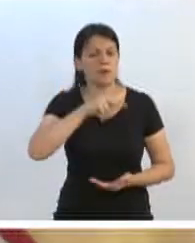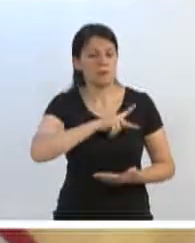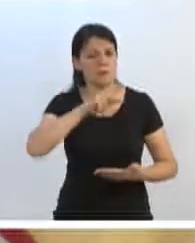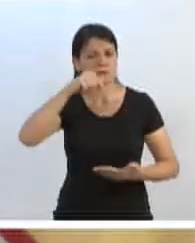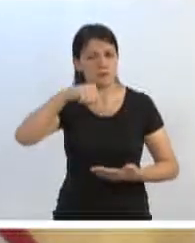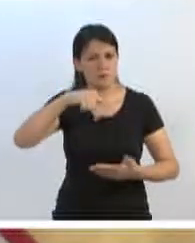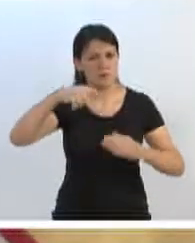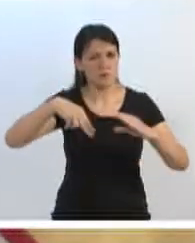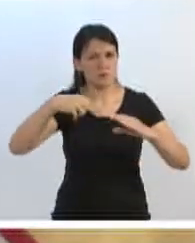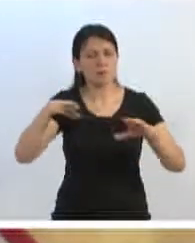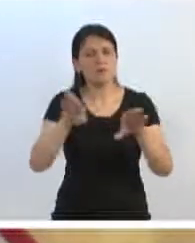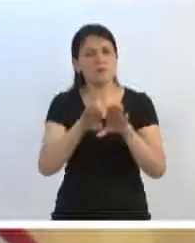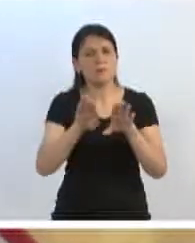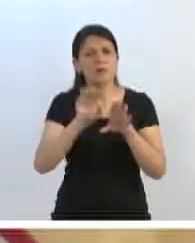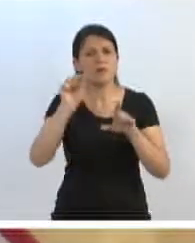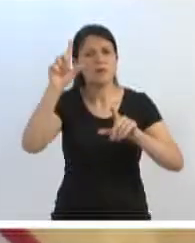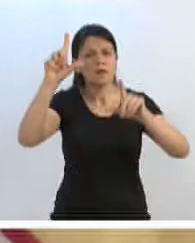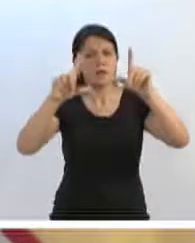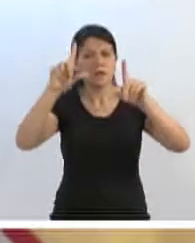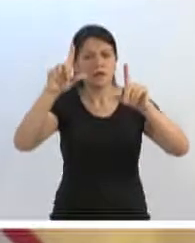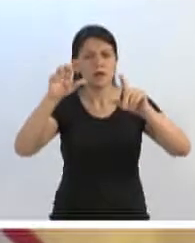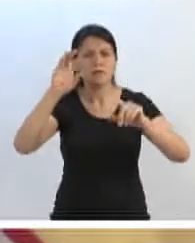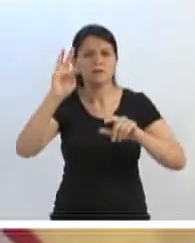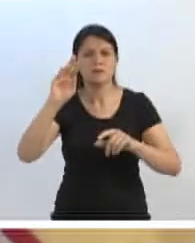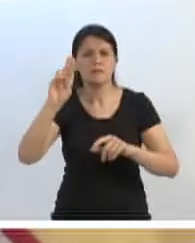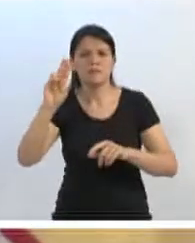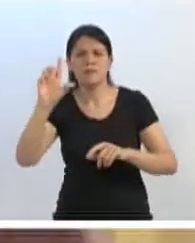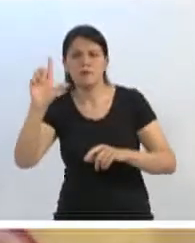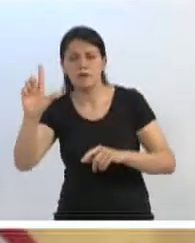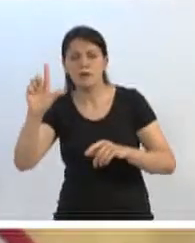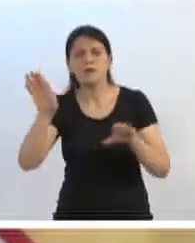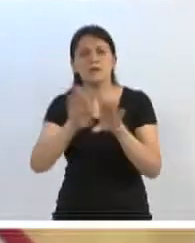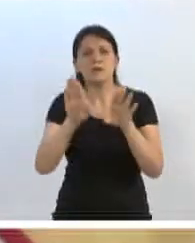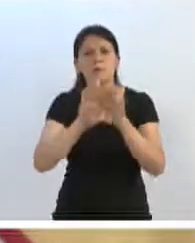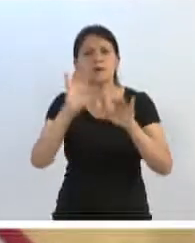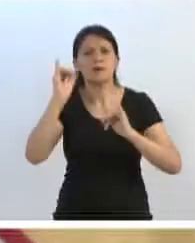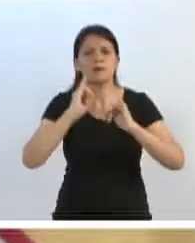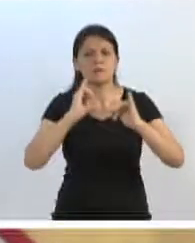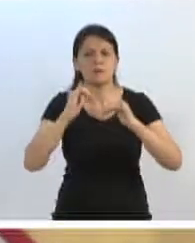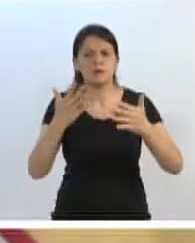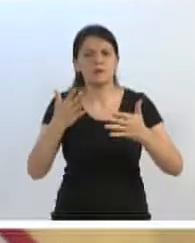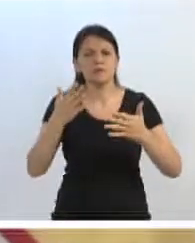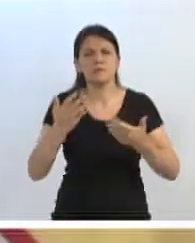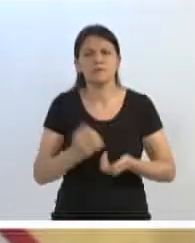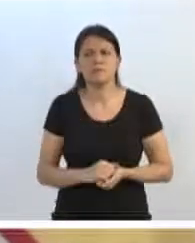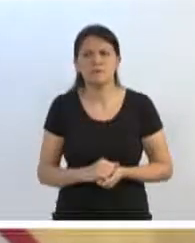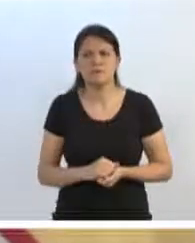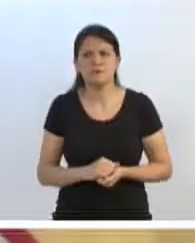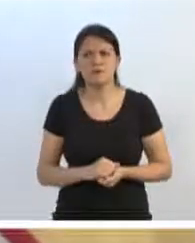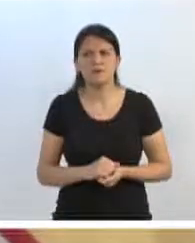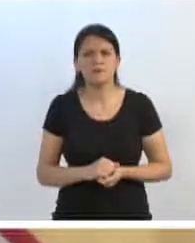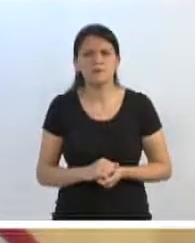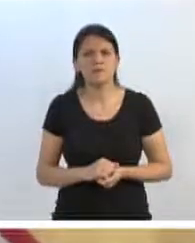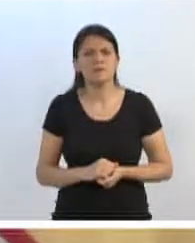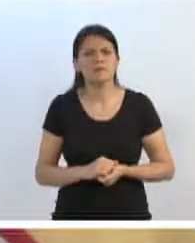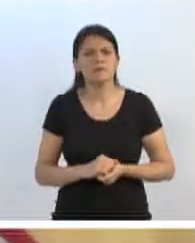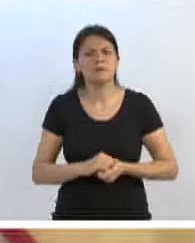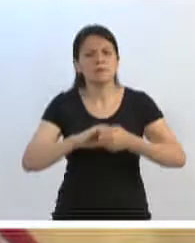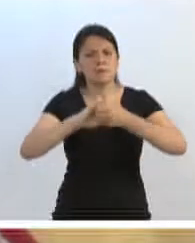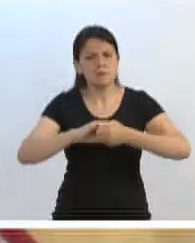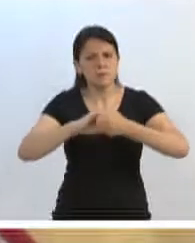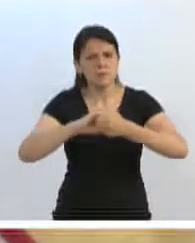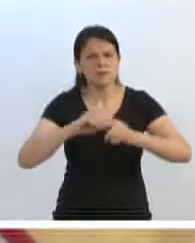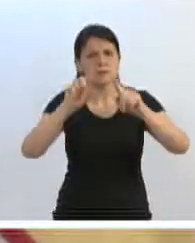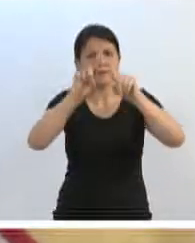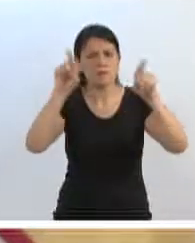que nos acompanha em casa também pela tv e pela internet quero fazer uma saudação especial aos colegas servidores que se